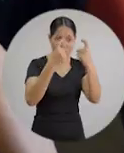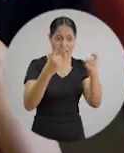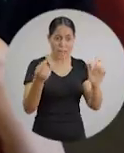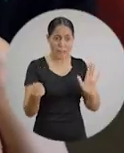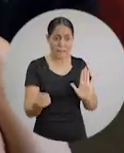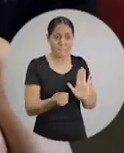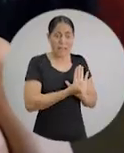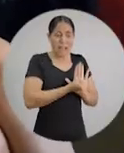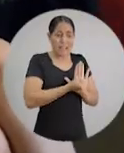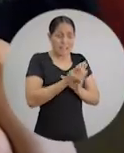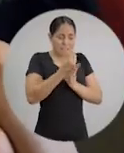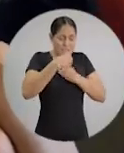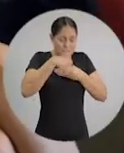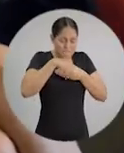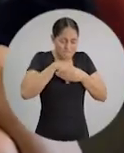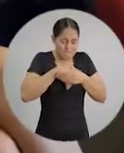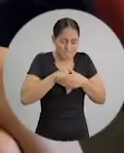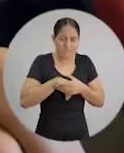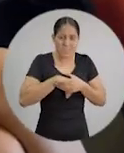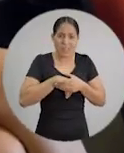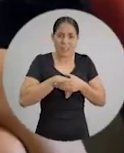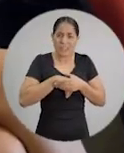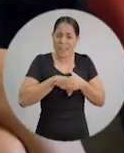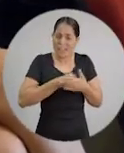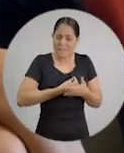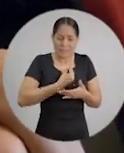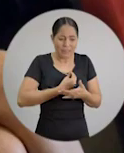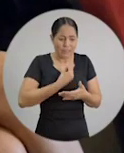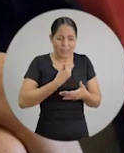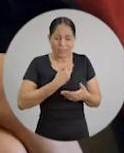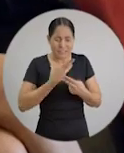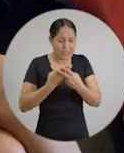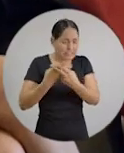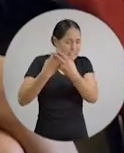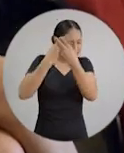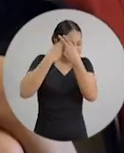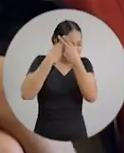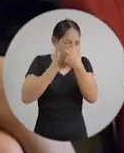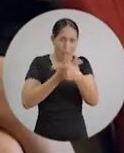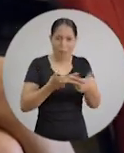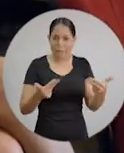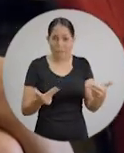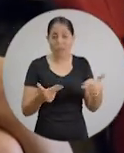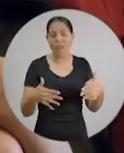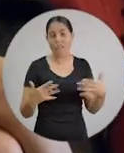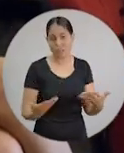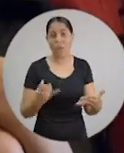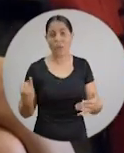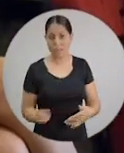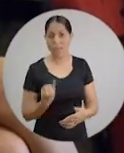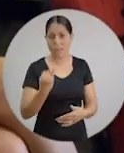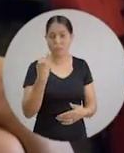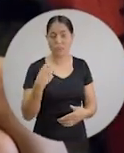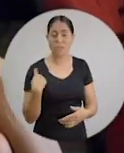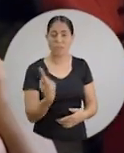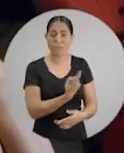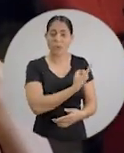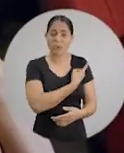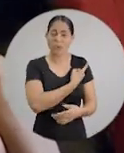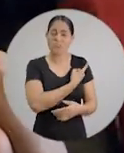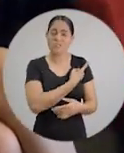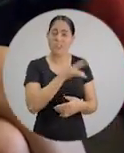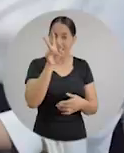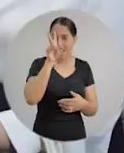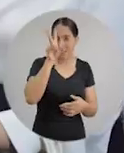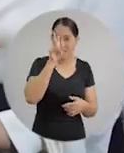violências que marcam tanto quanto a violência física, que marcam a pessoa para o resto da vida, e, enfim. Então, é muito